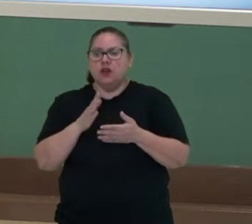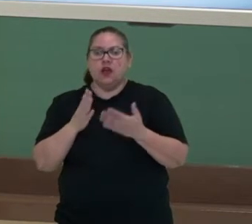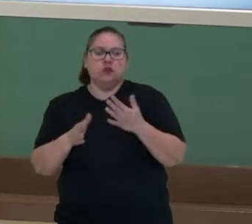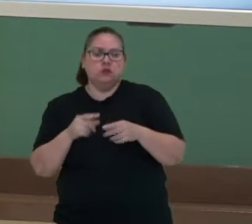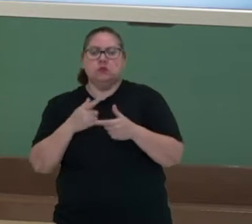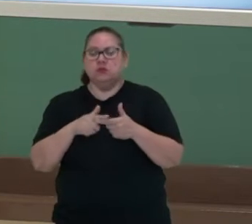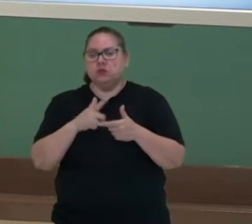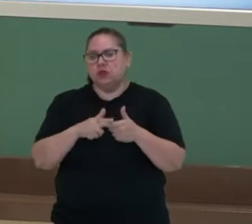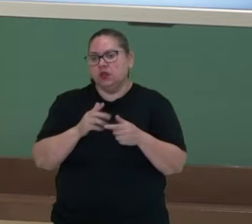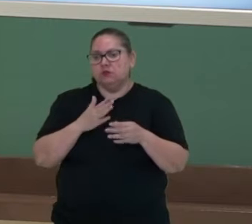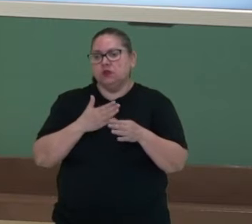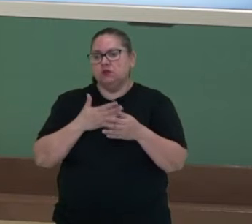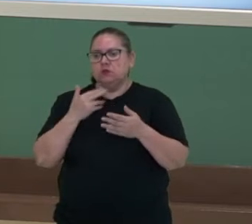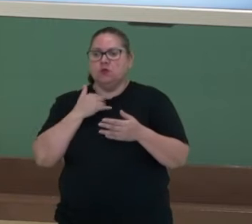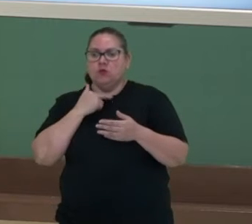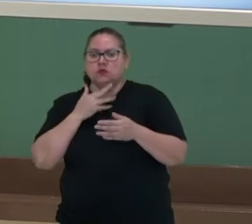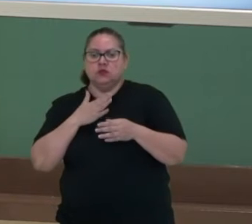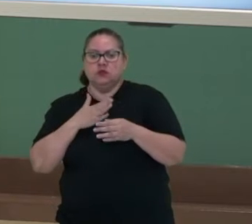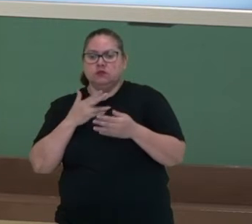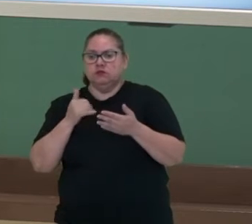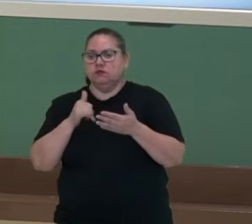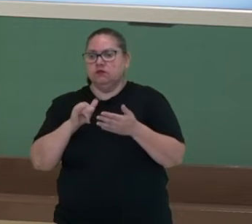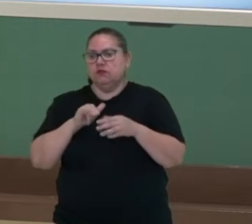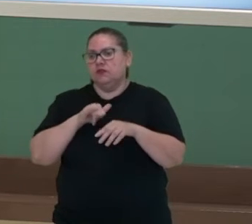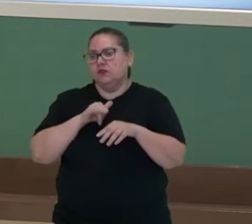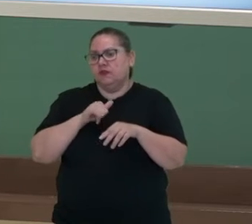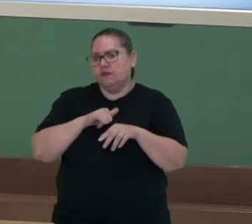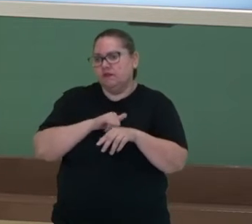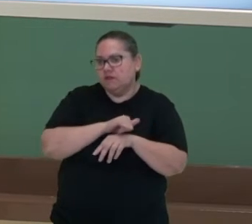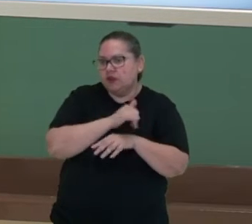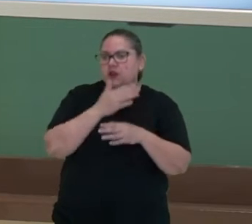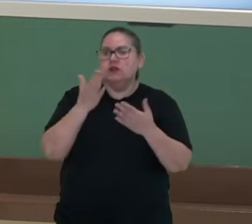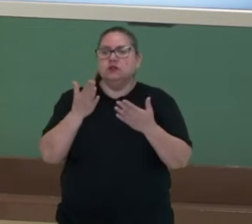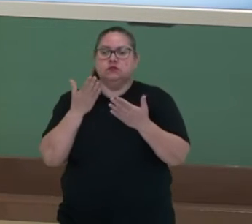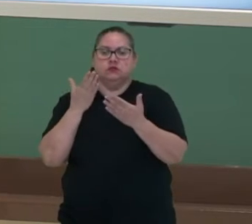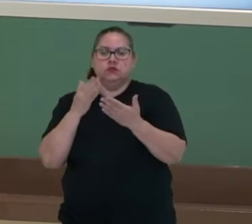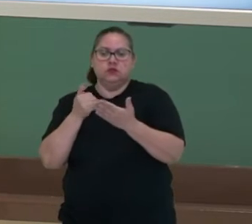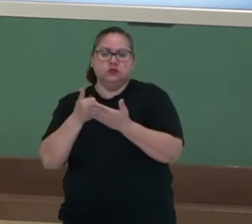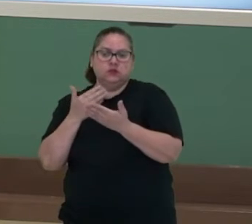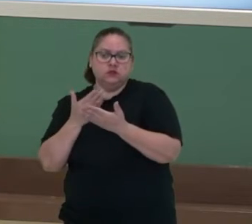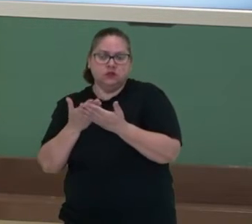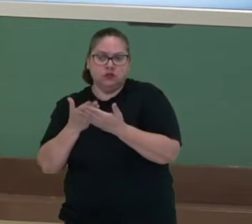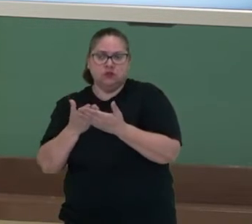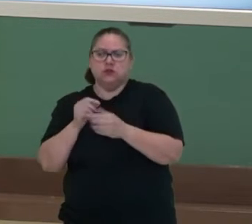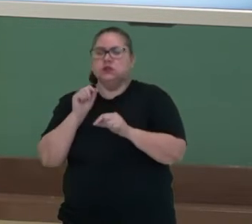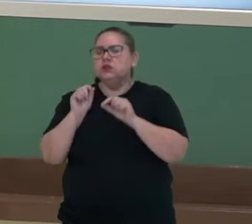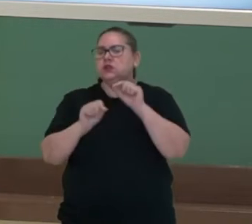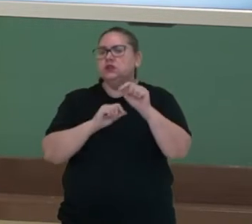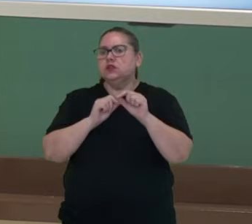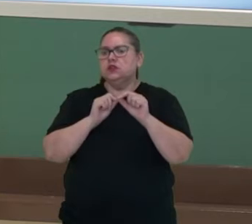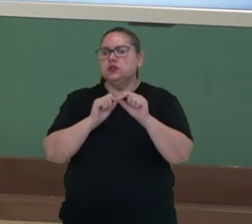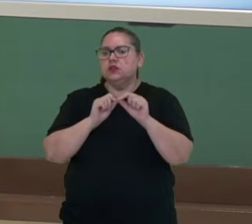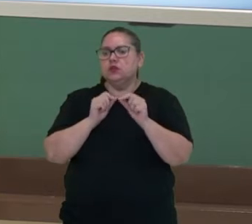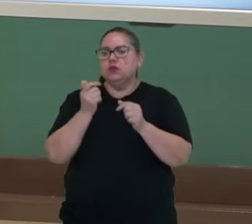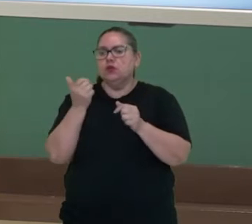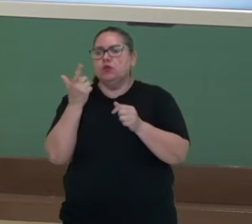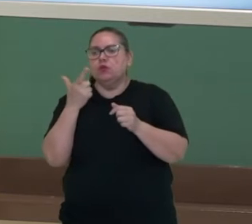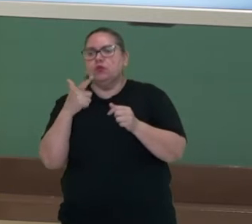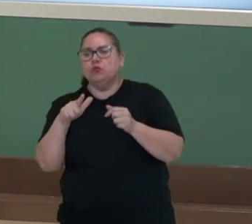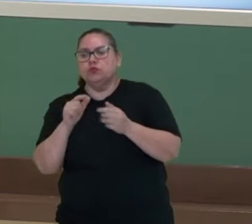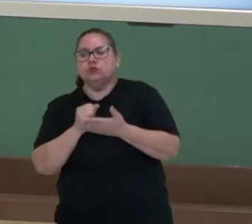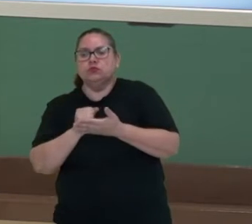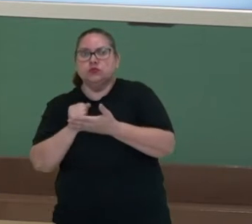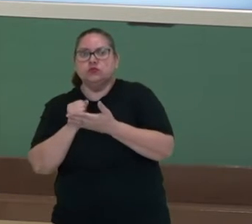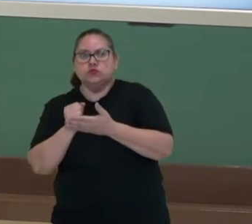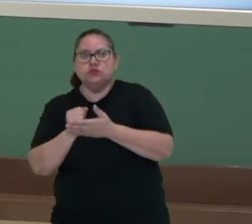algum problema que ele possa ter, ele pode se ausentar das aulas, né? Então, quem será que é esse colaborador do